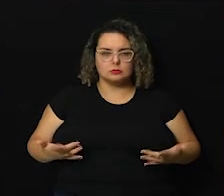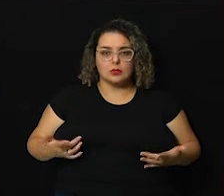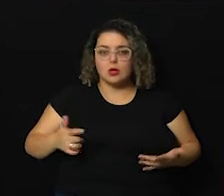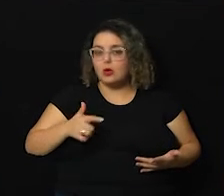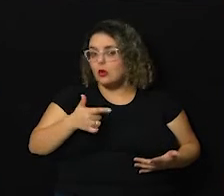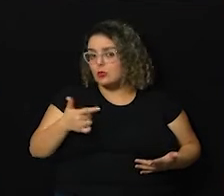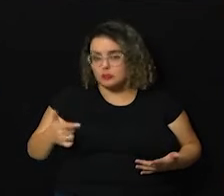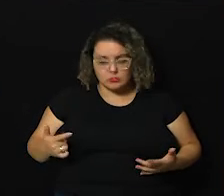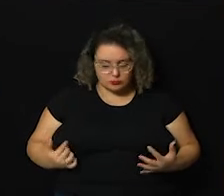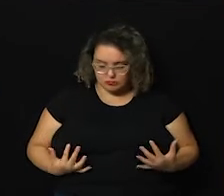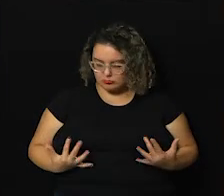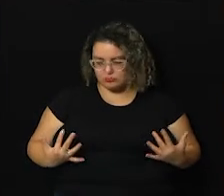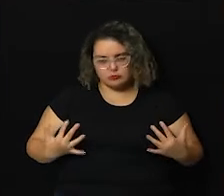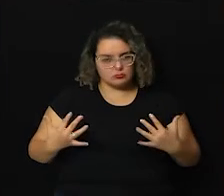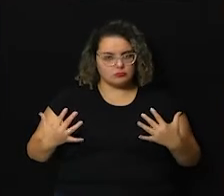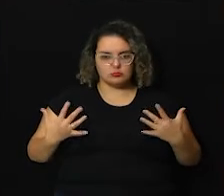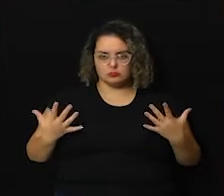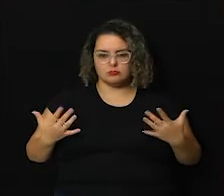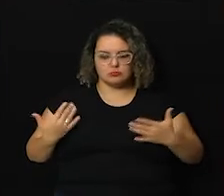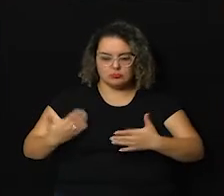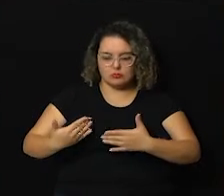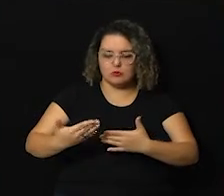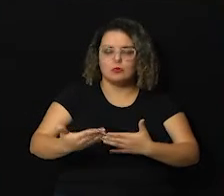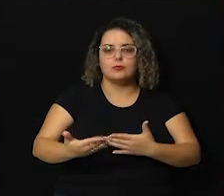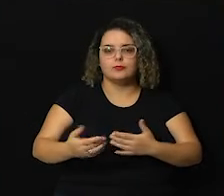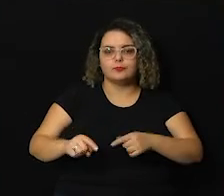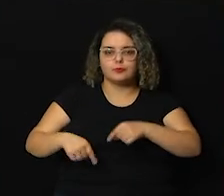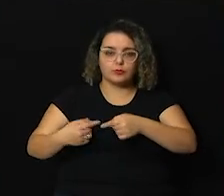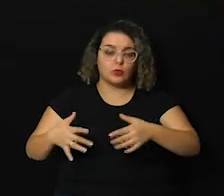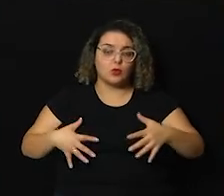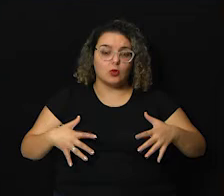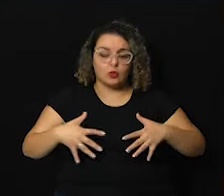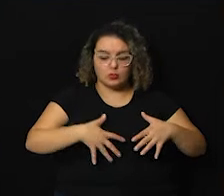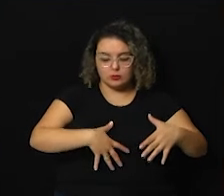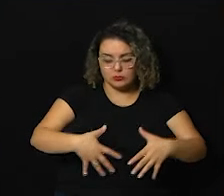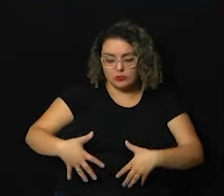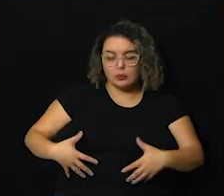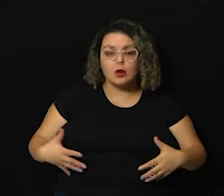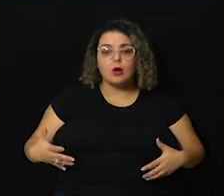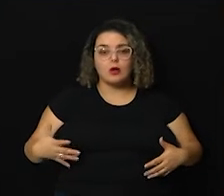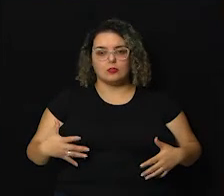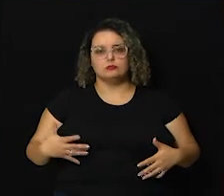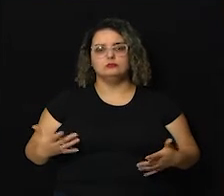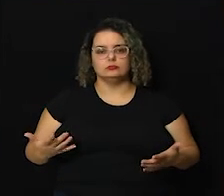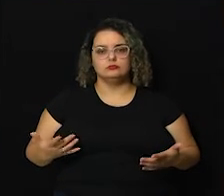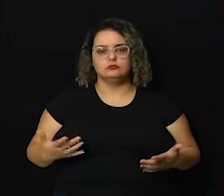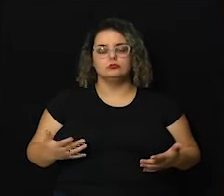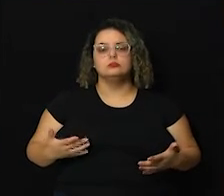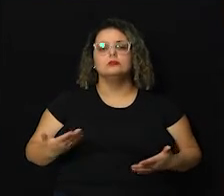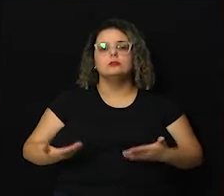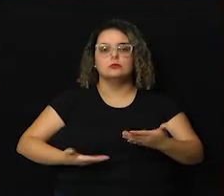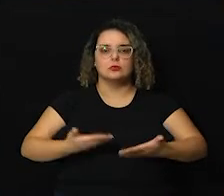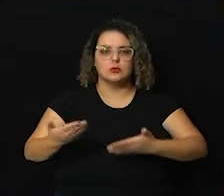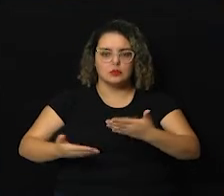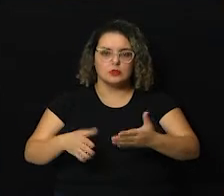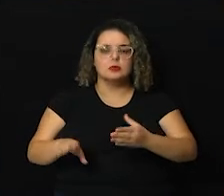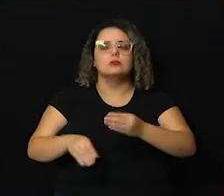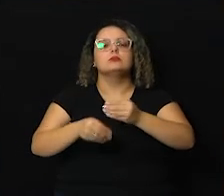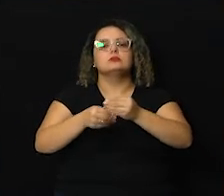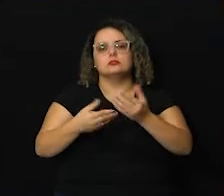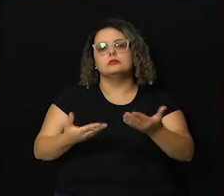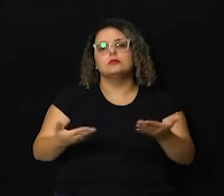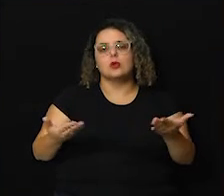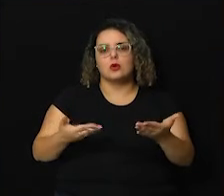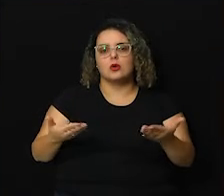quando não tem metástases à distância, quando não tem outros órgãos comprometidos, a gente indica um tratamento complementar.